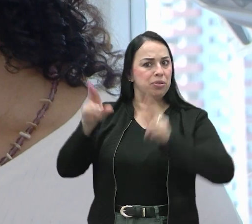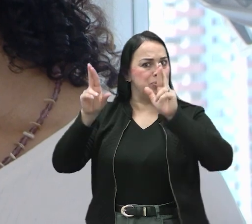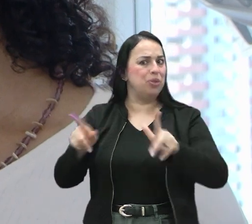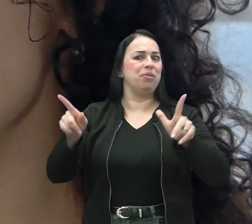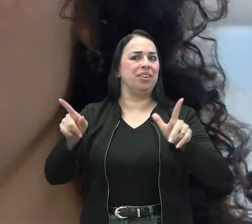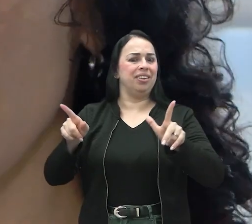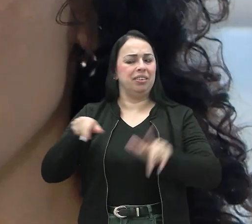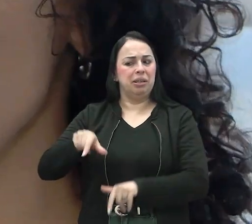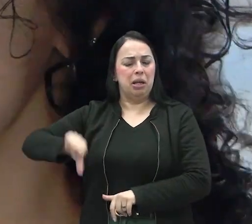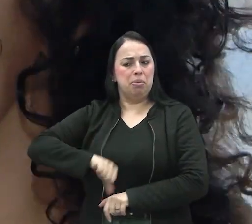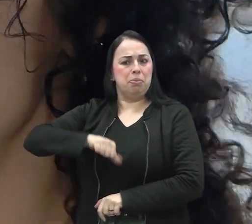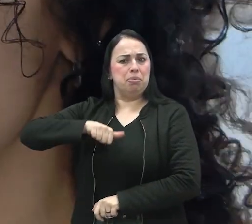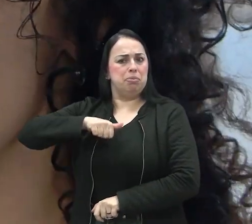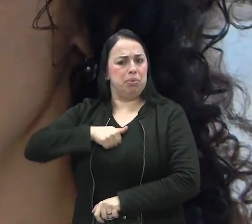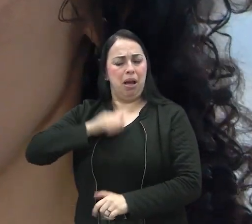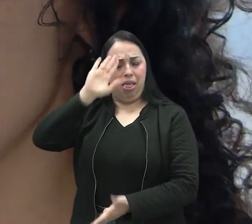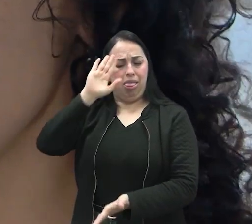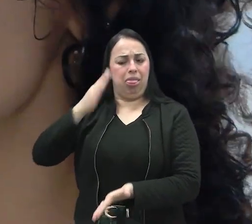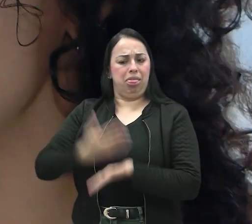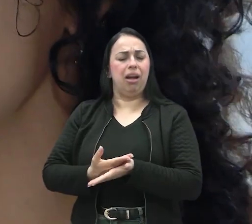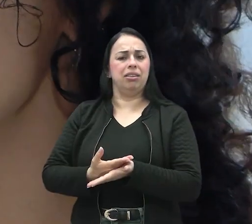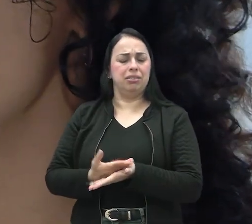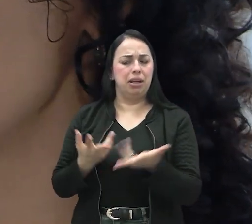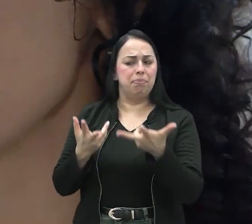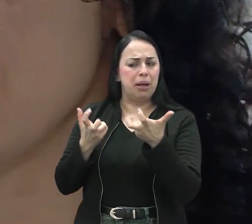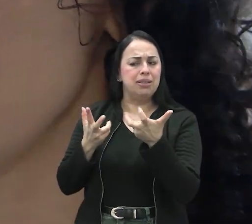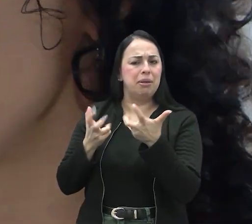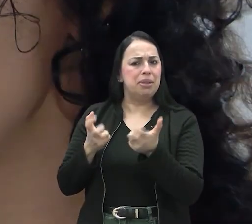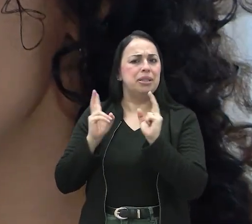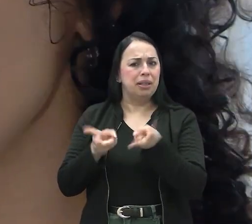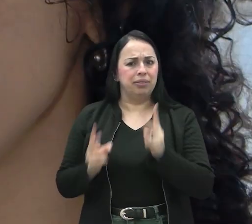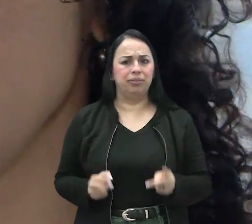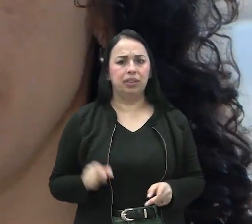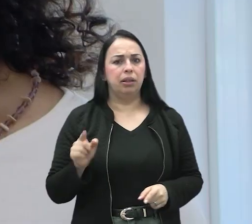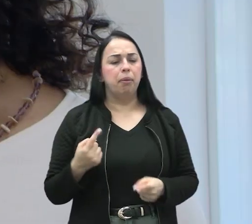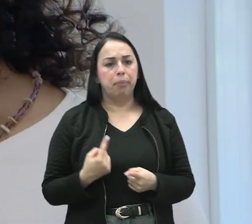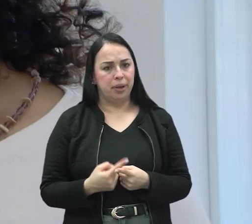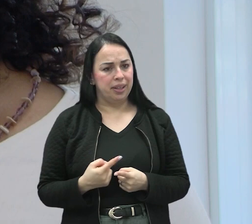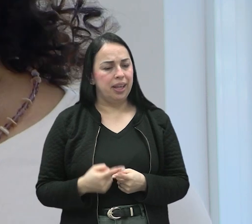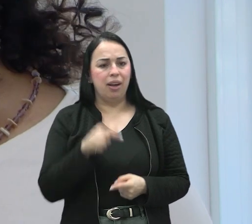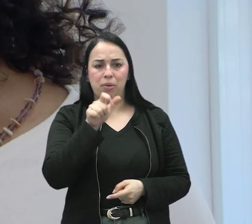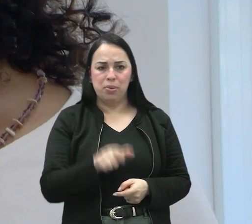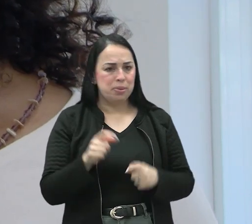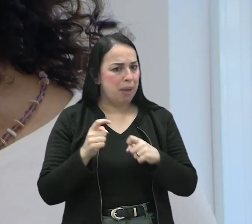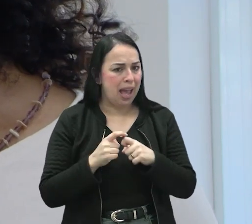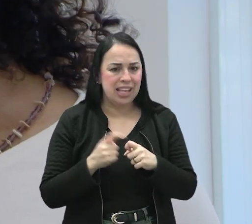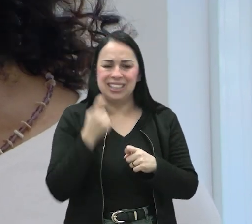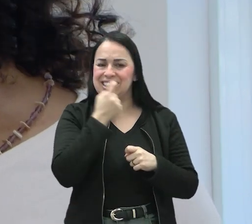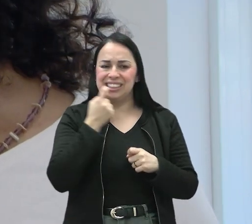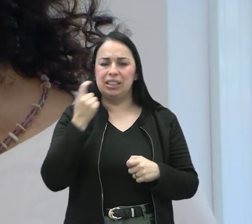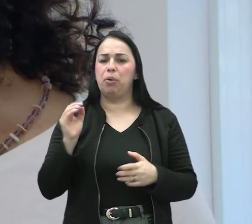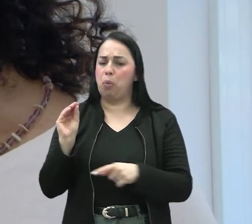filho. O aumento na autoestima e confiança é percebido a cada consulta. Só pelo cuidado dos doutores,